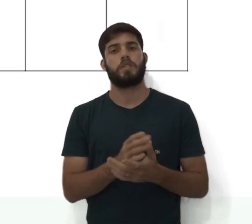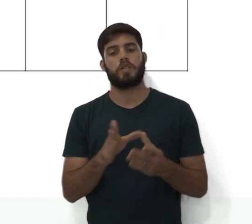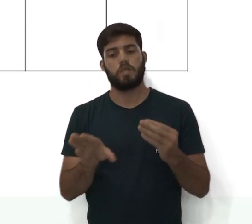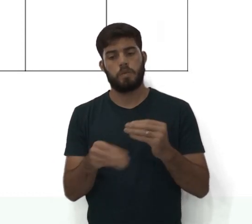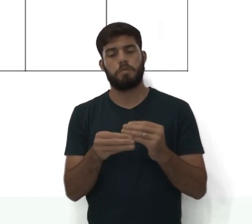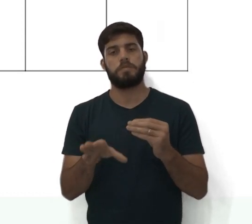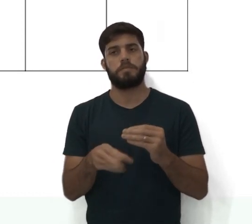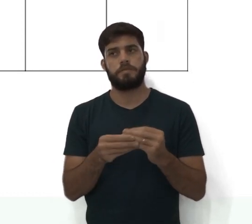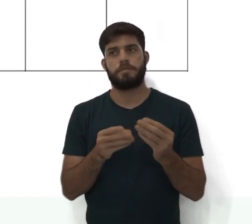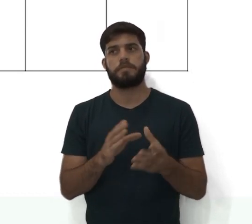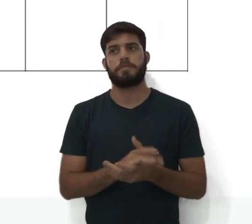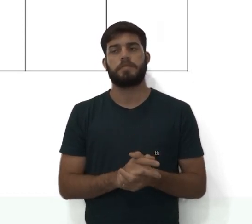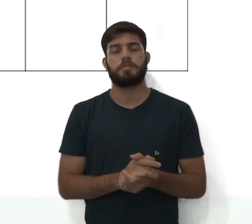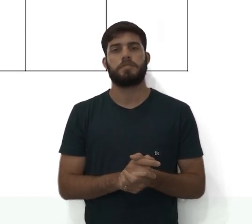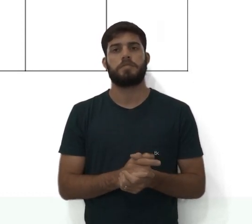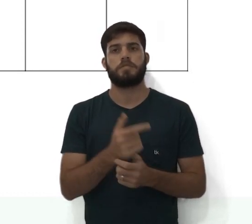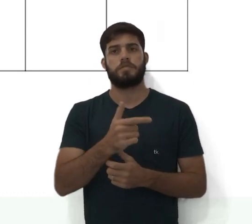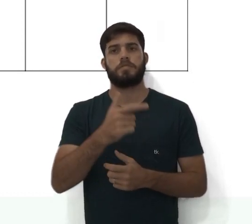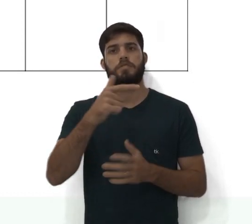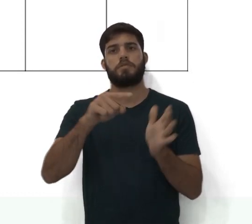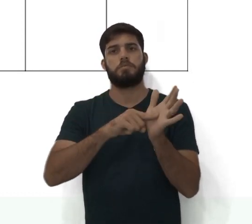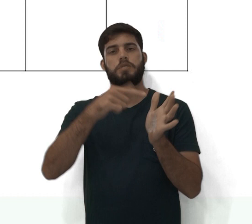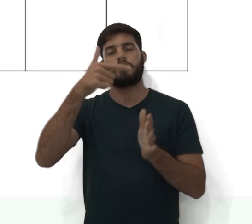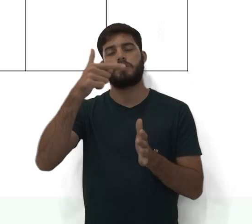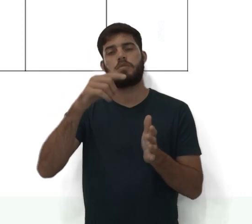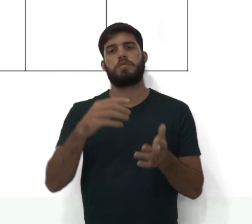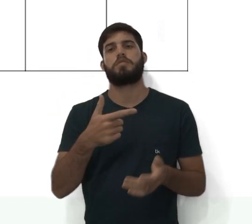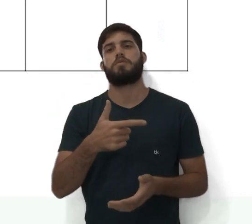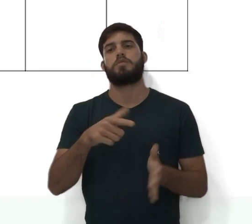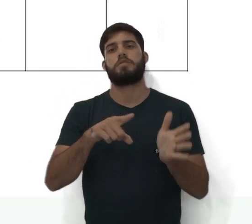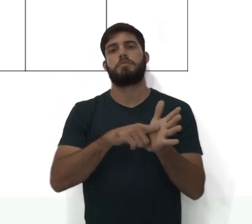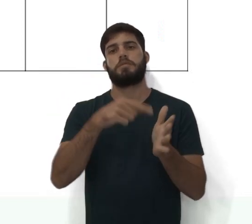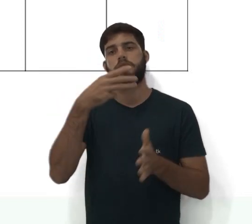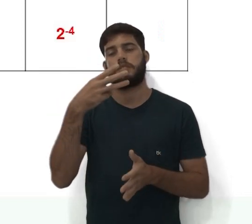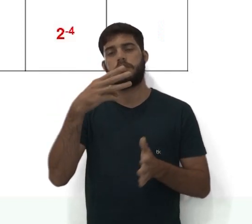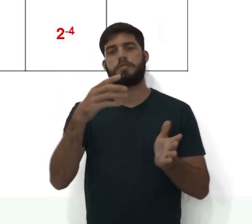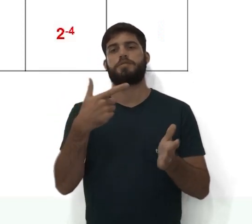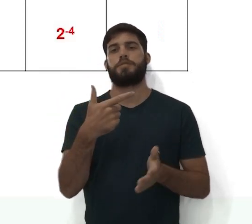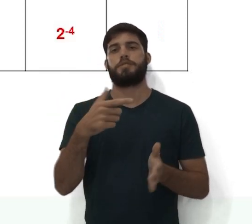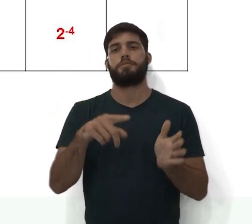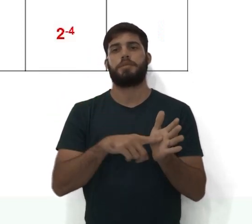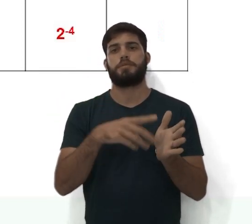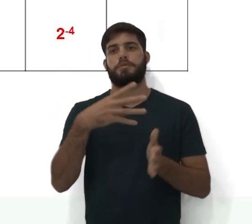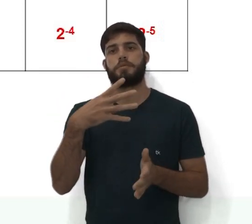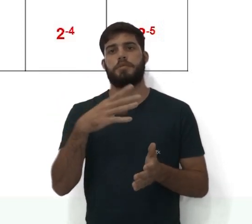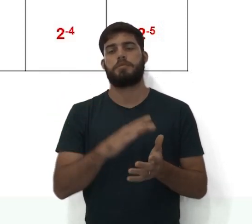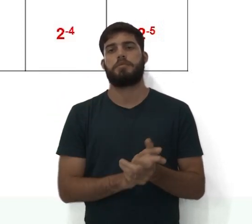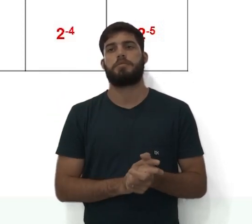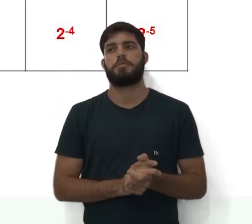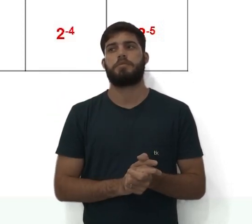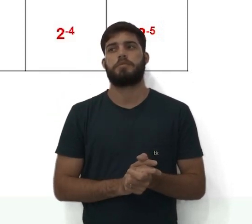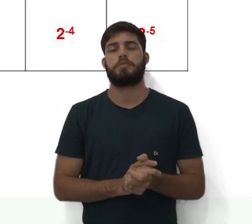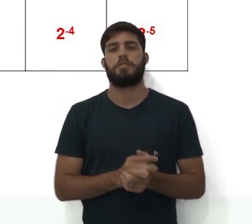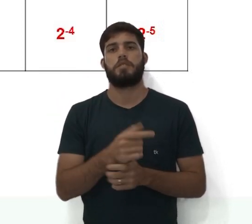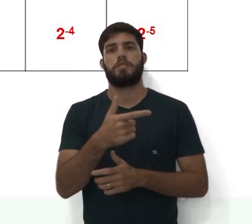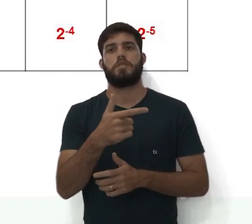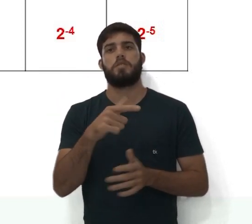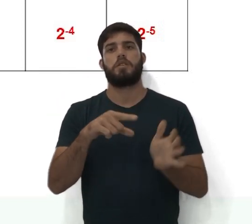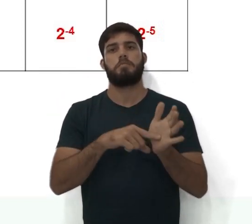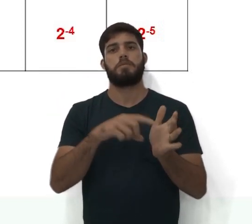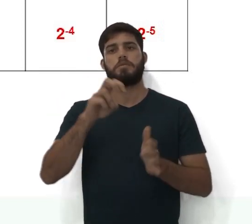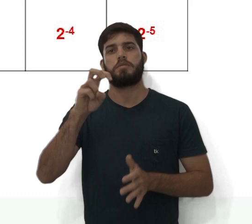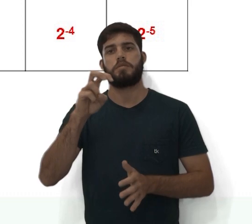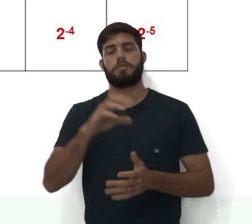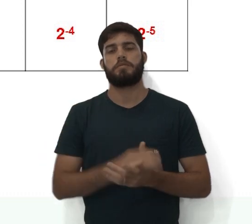vocês iam completando a sequência, ó. 2 a menos 2, 2 a menos 3, 2 a menos 4, e por fim 2